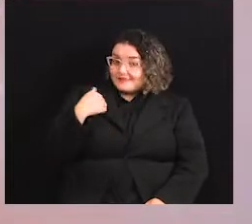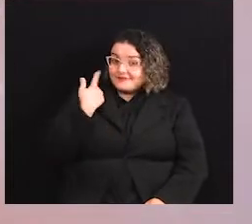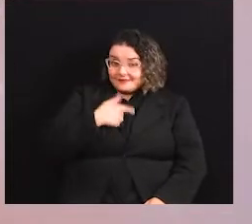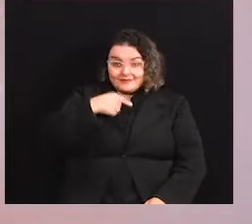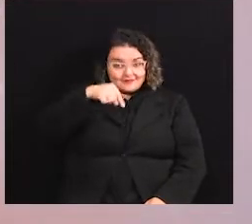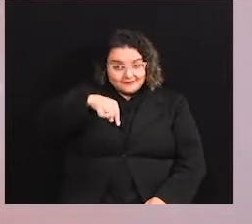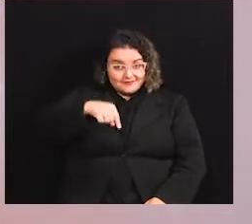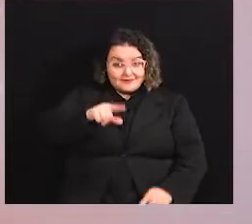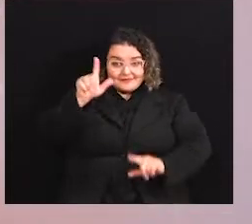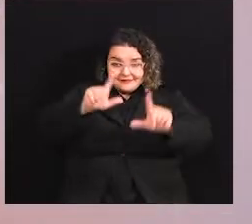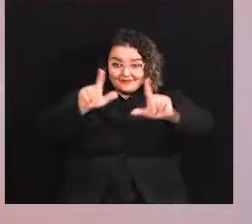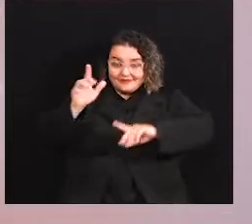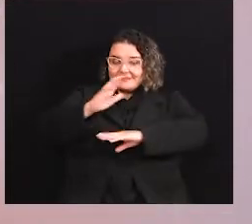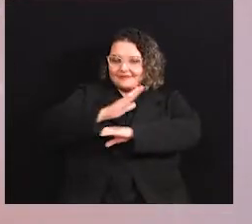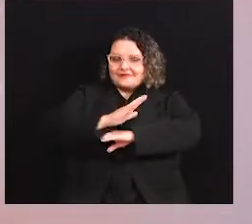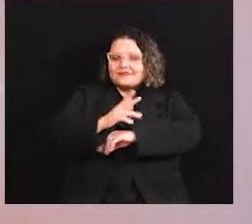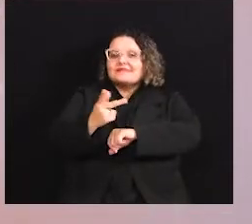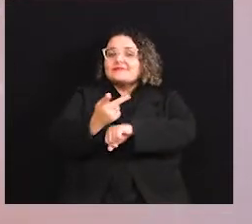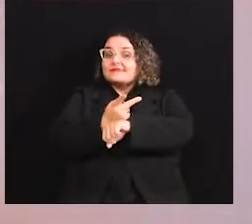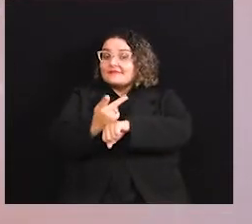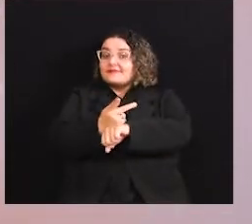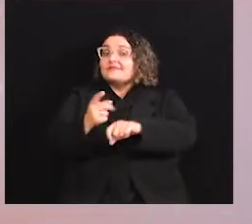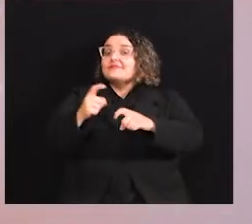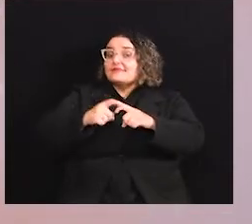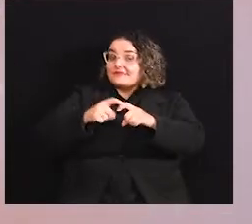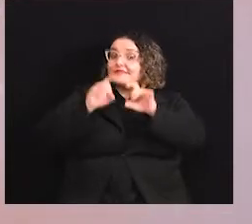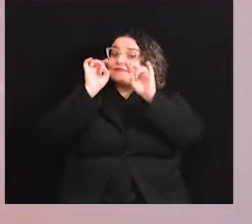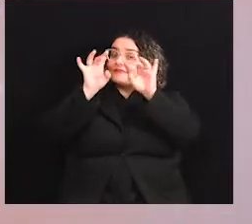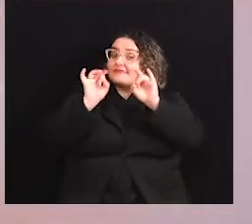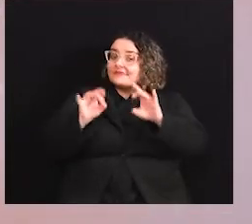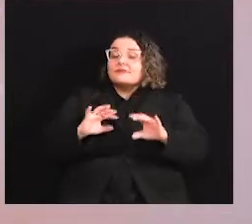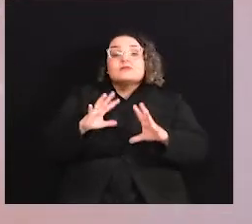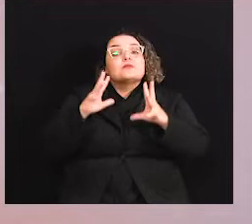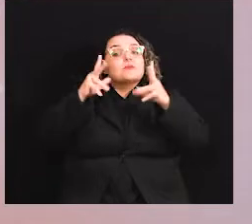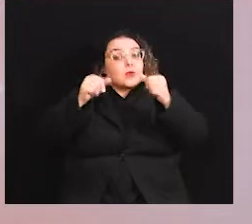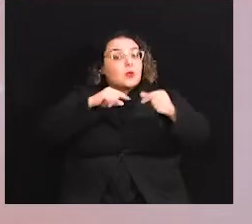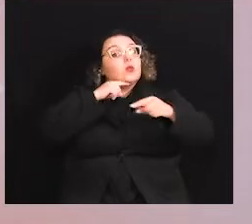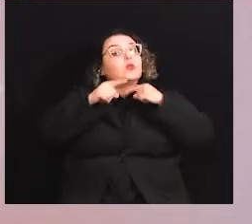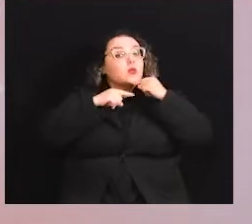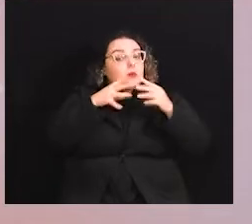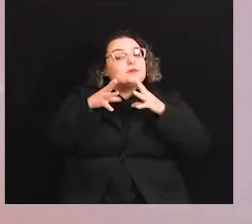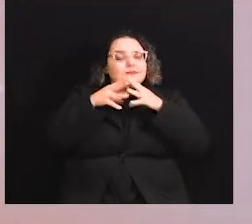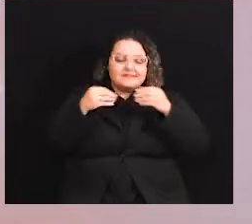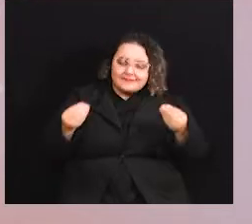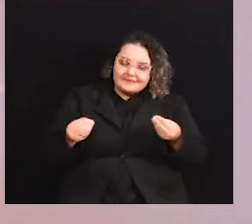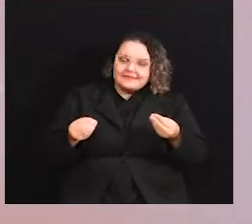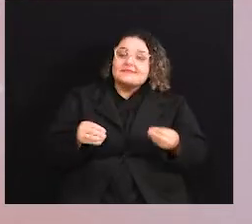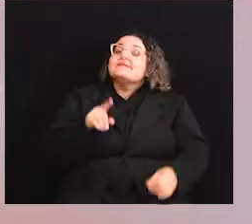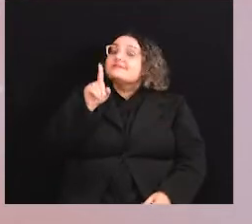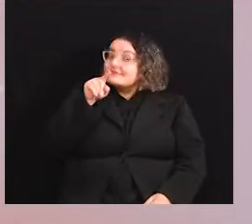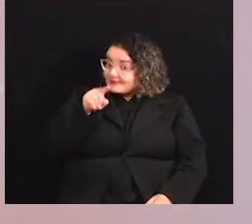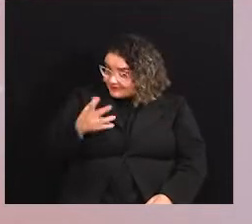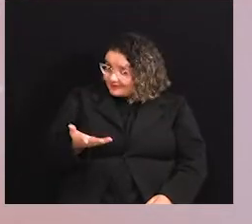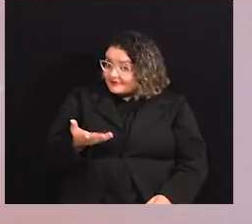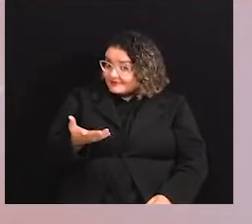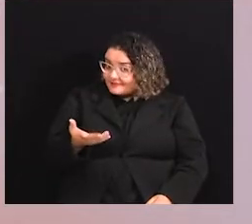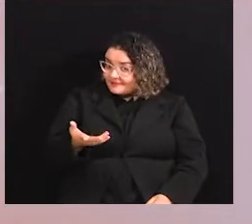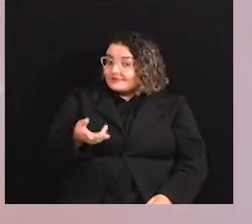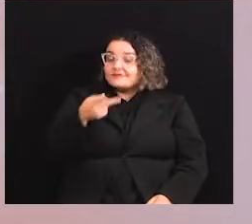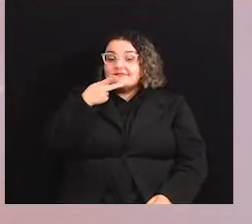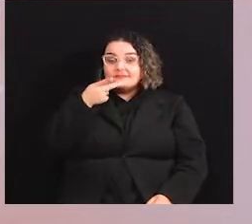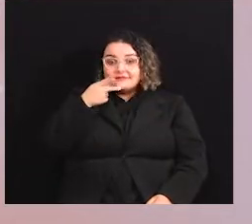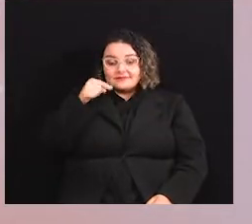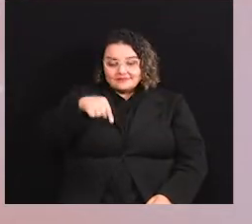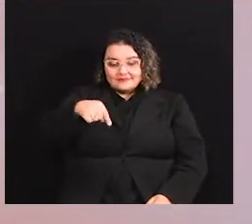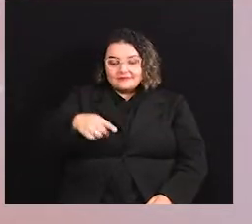nós aqui da TV Câmara vamos atrás de um especialista para tirar todas as dúvidas. E é sobre isso que a gente vai